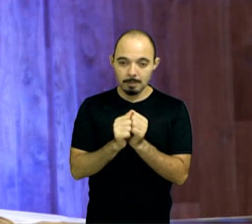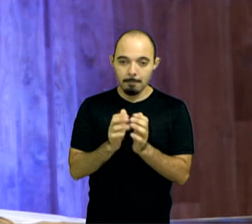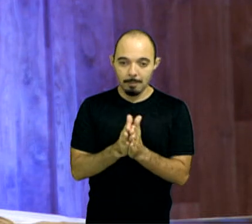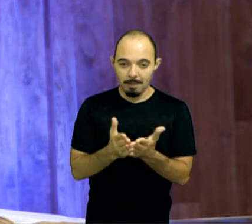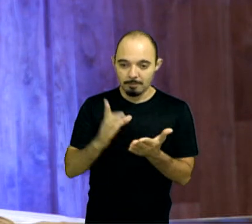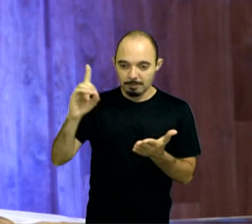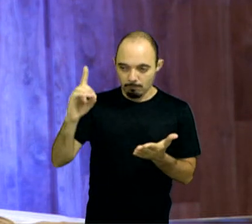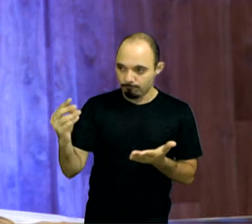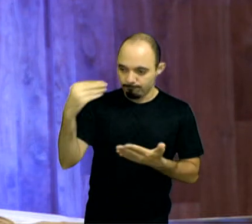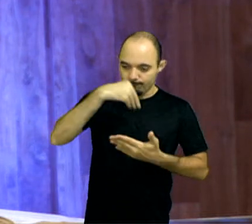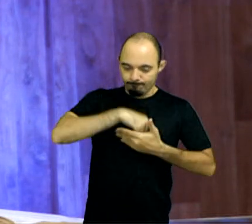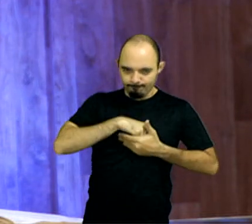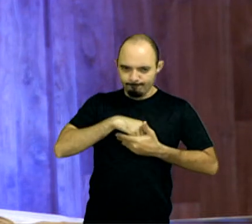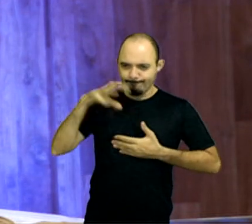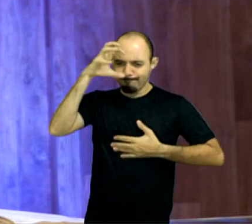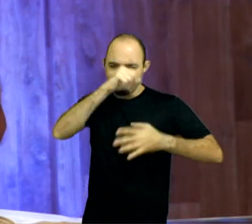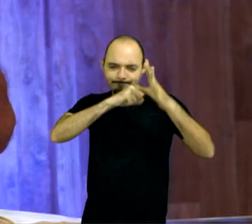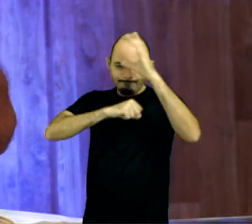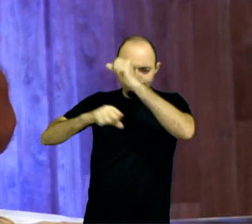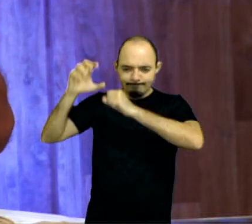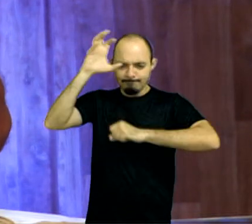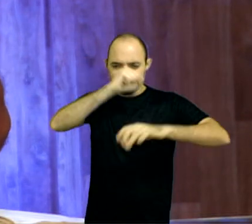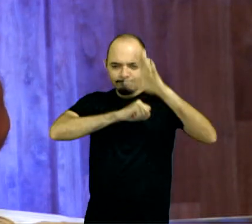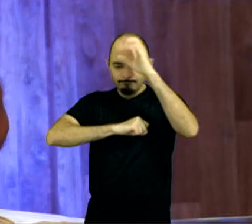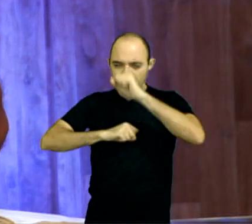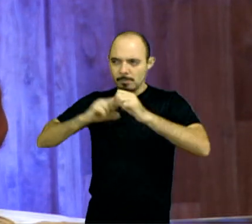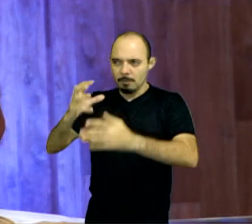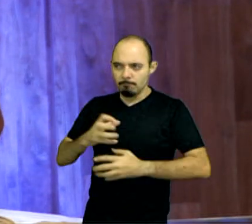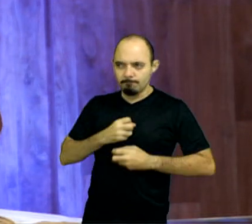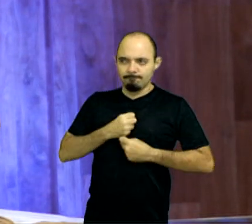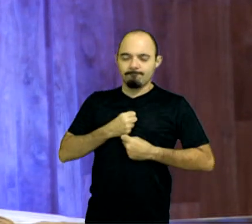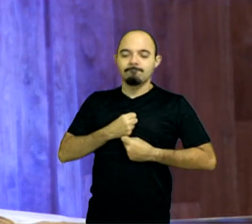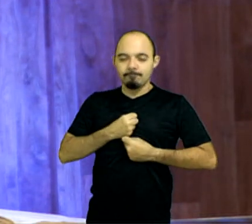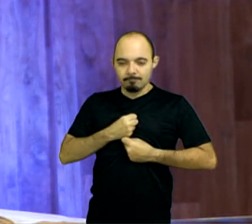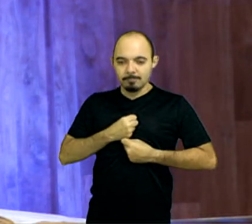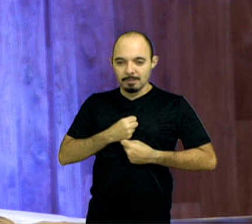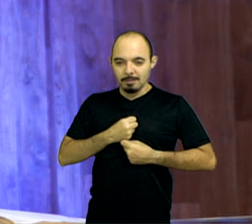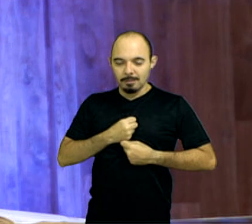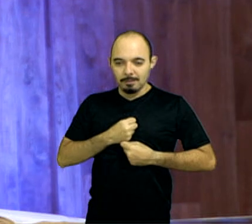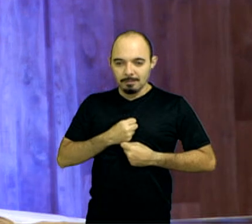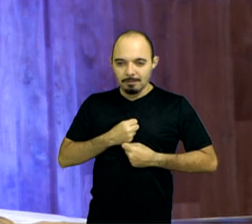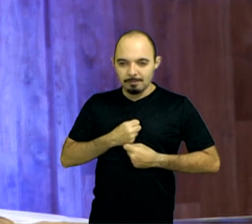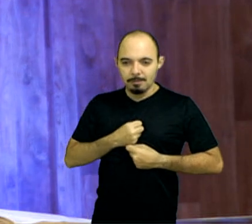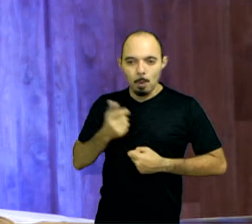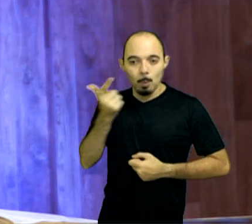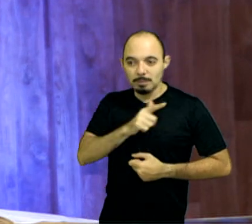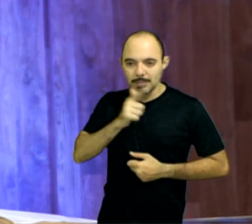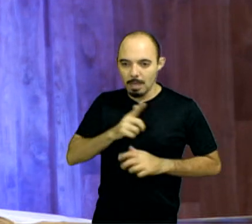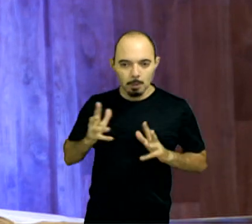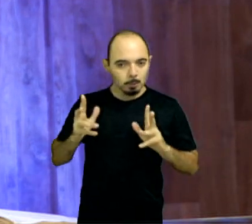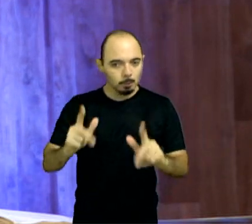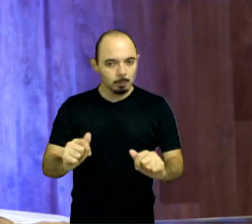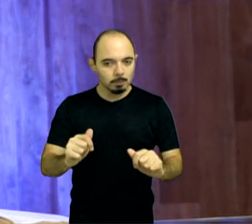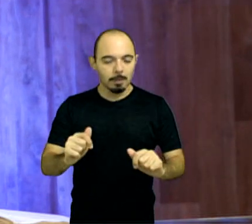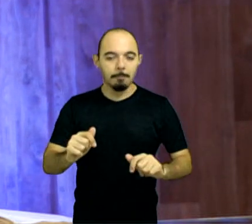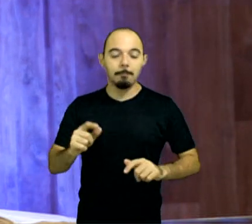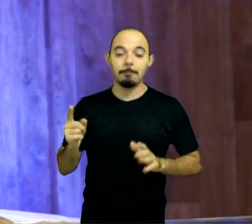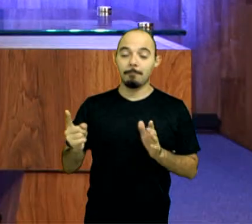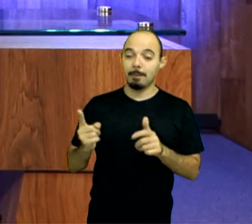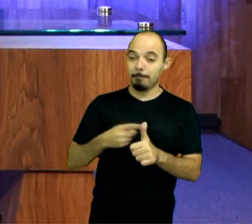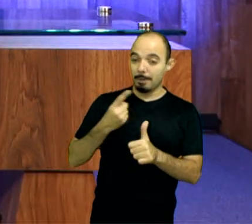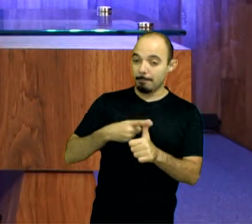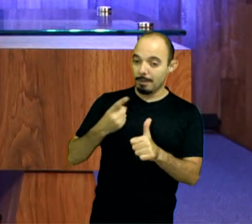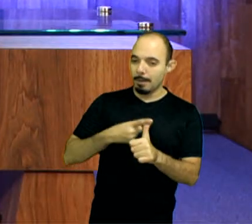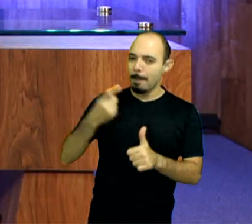vós, pedireis tudo o que quiseres. Primeiro conselho que eu queria deixar para você, meu irmão, pensando nesse